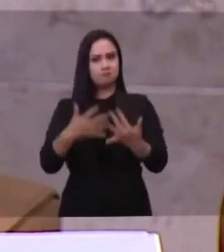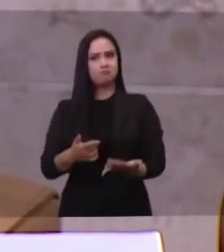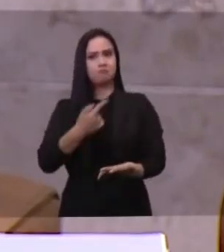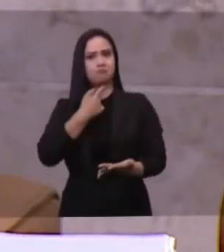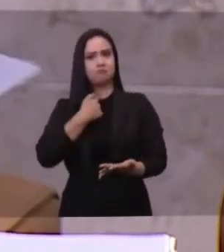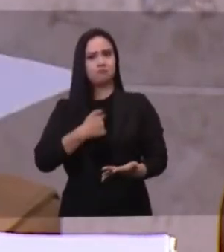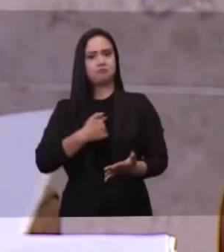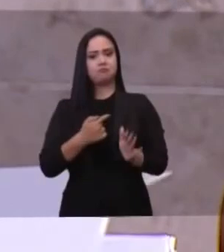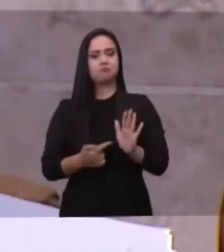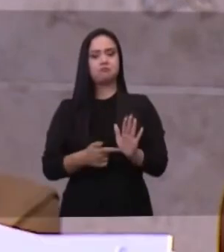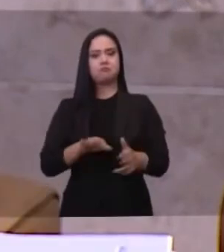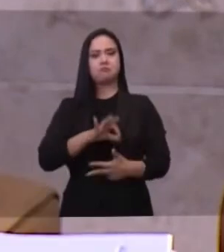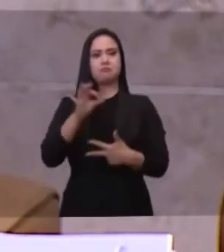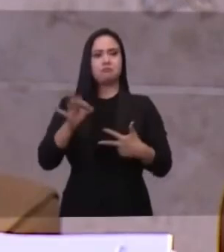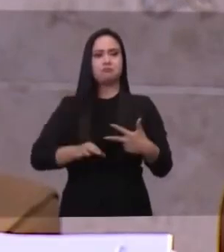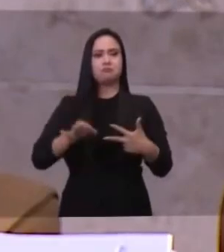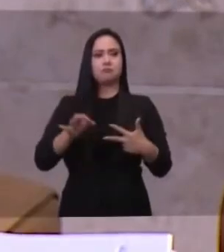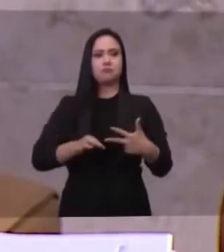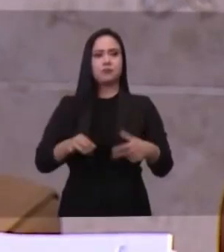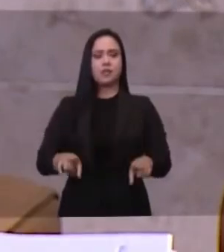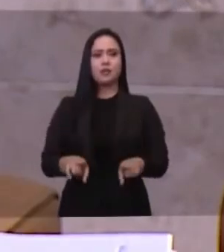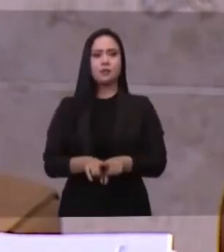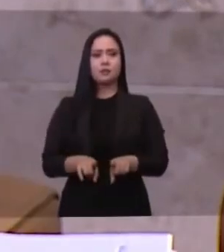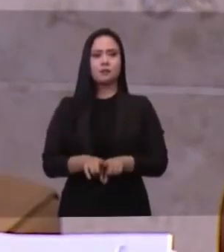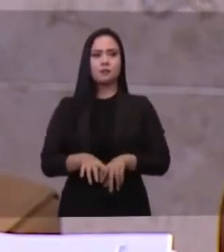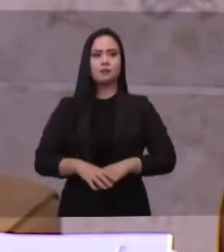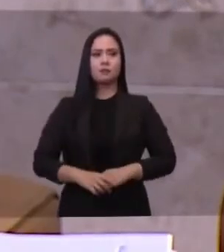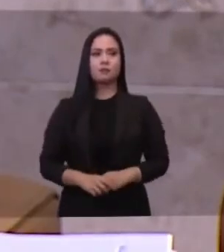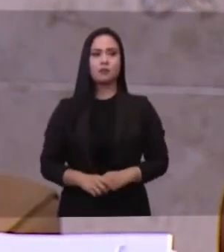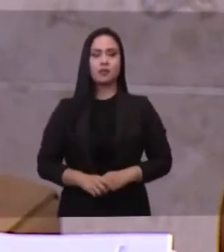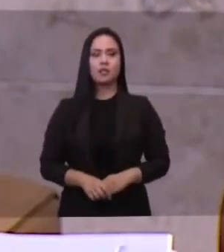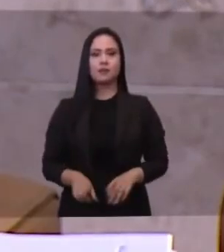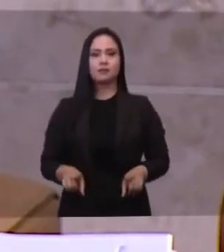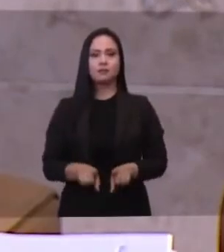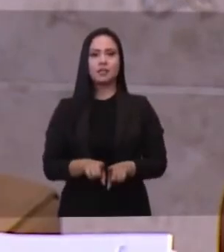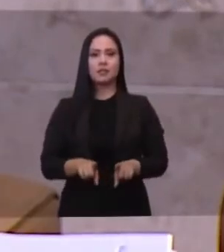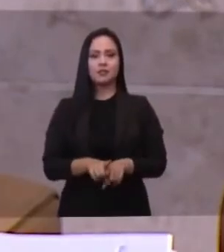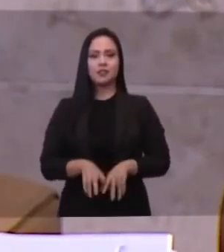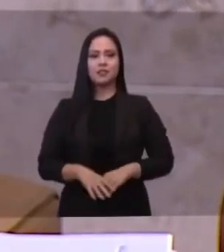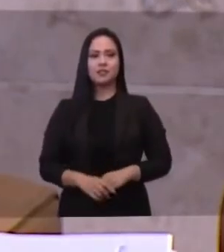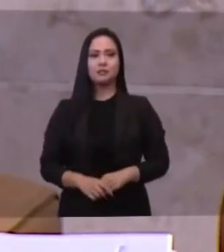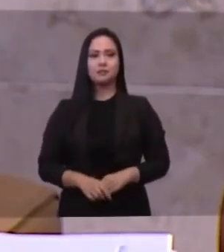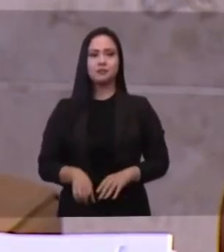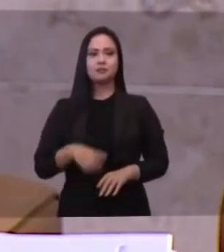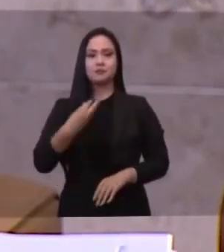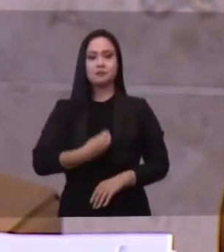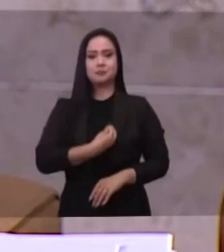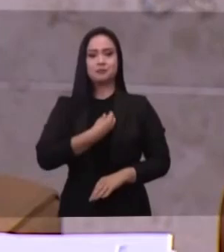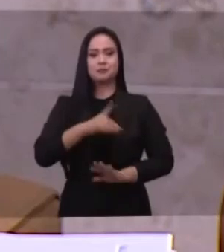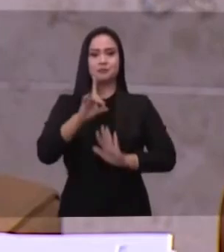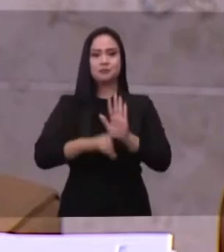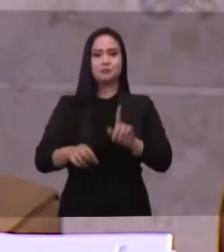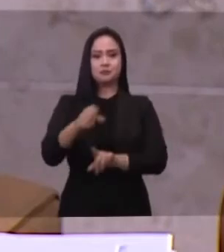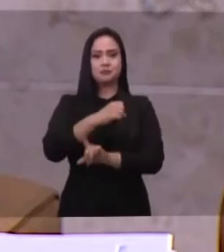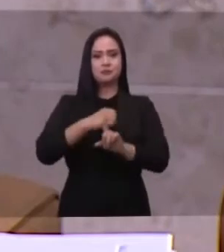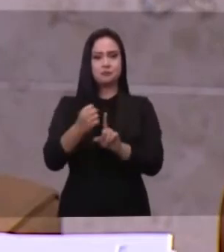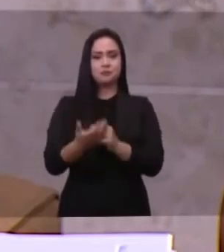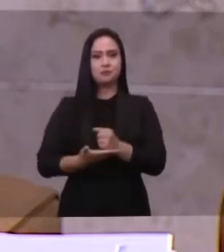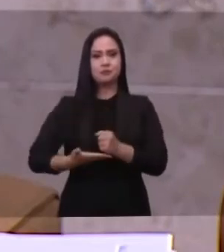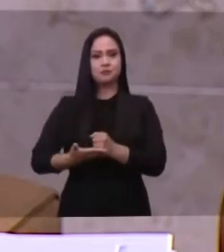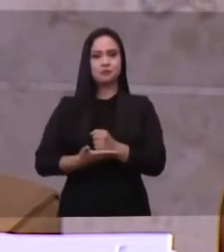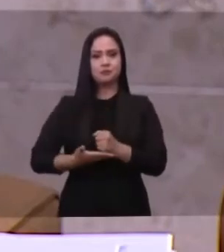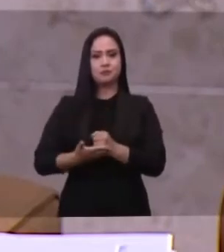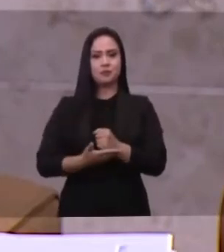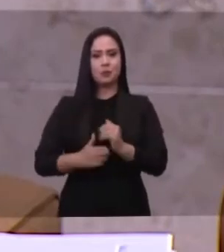pretensão perante o Poder Judiciário. O legislador, disciplinando política que favorece a realização do direito social fundamental